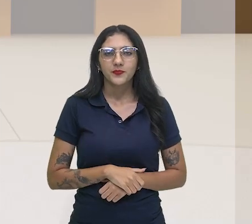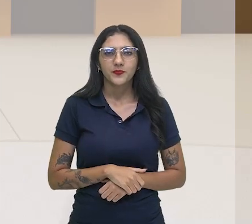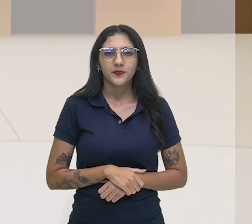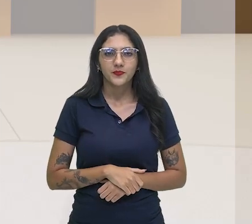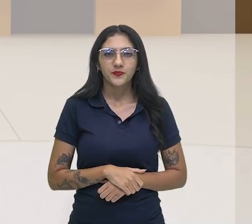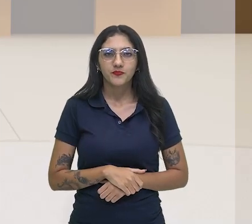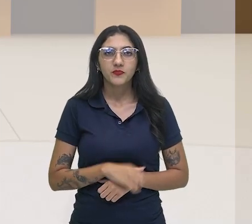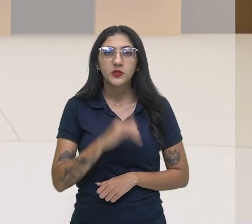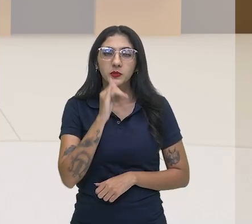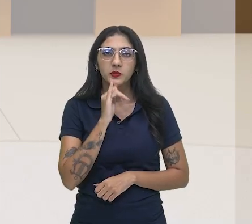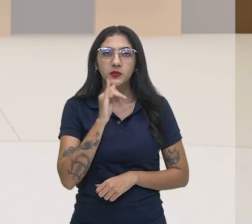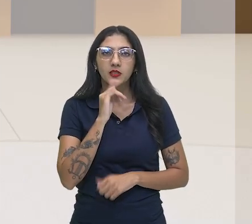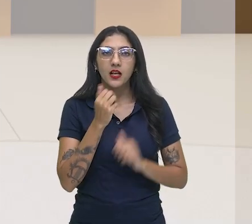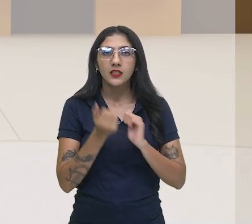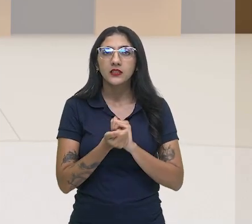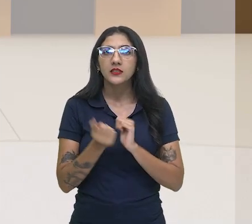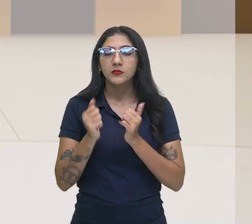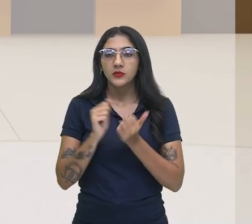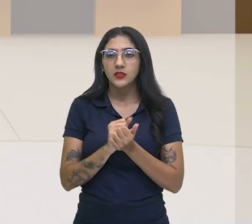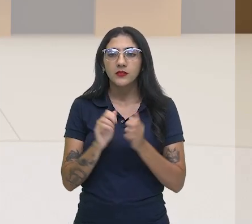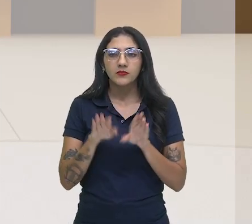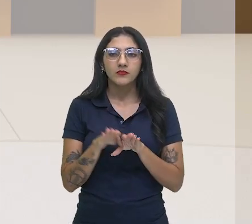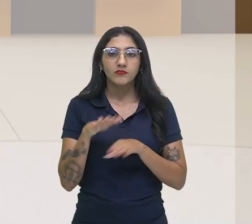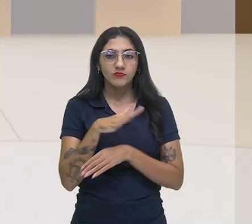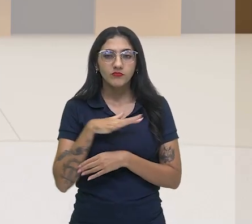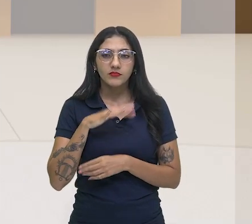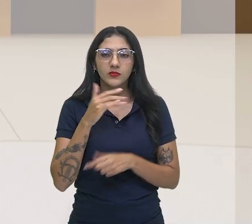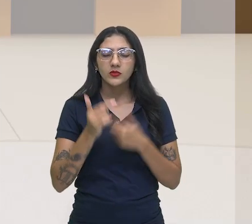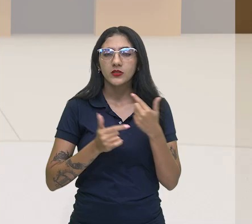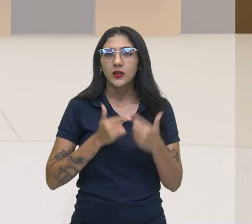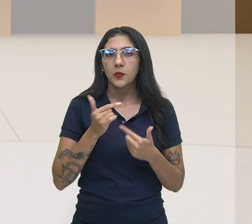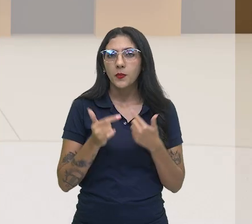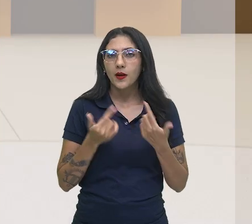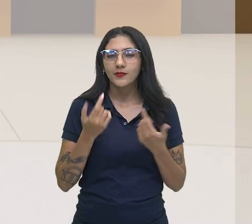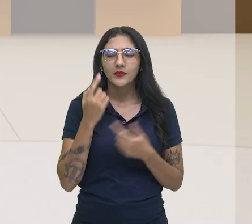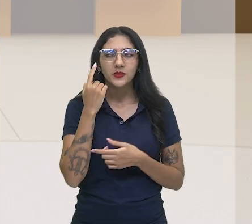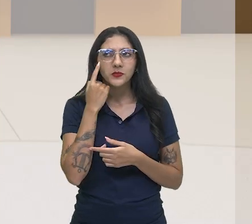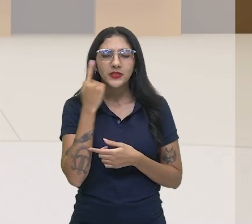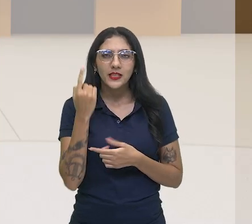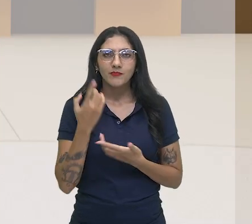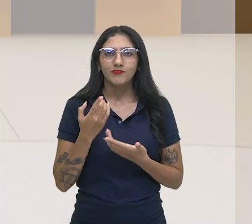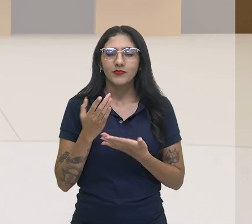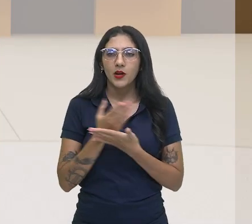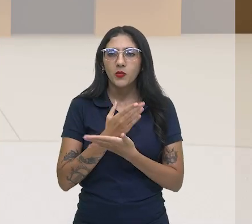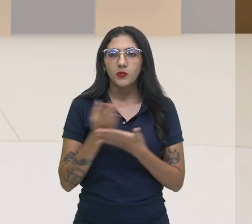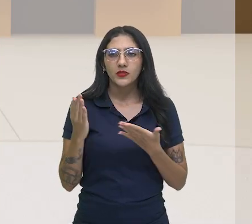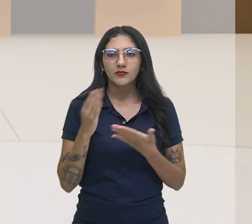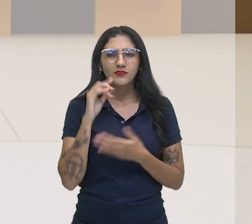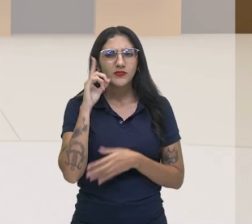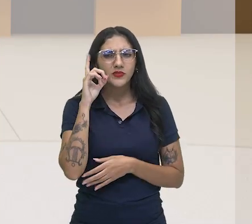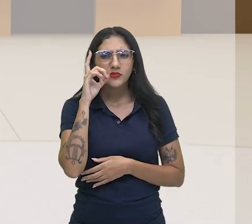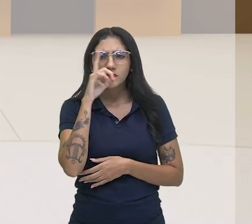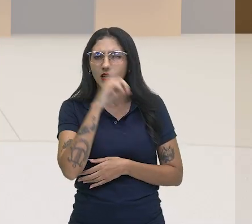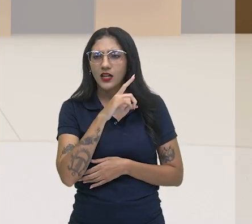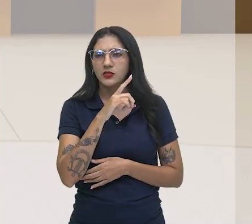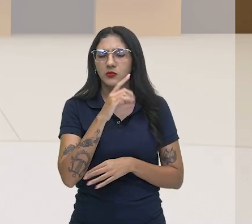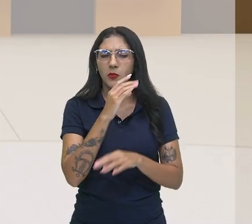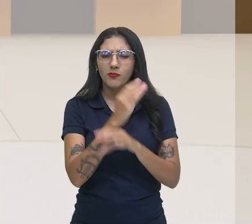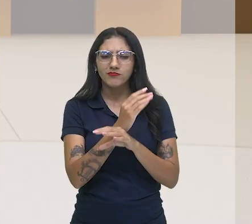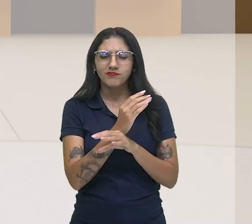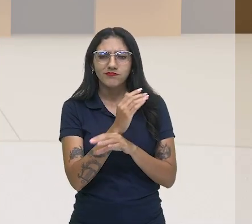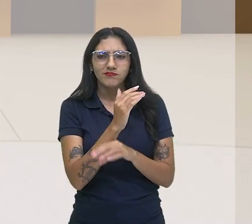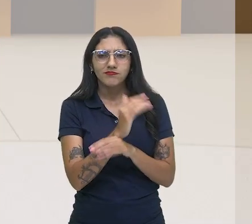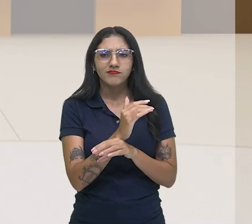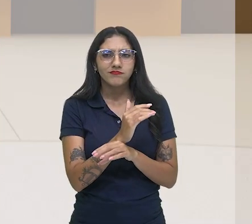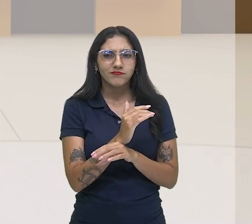a gente estava falando do nosso ambiente de trabalho, sim. E se a gente pensar na dificuldade, às vezes, de se comunicar. Muitas pessoas